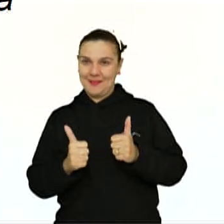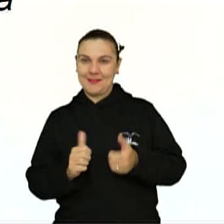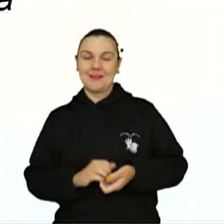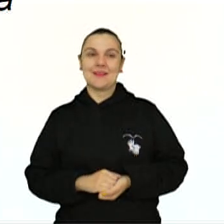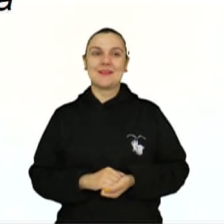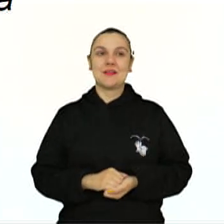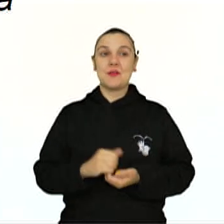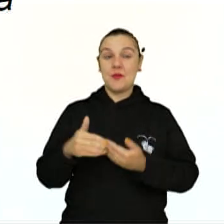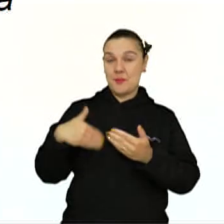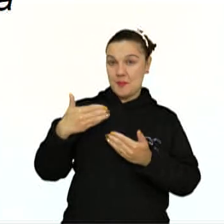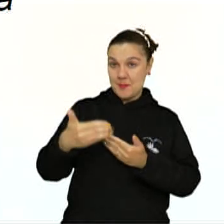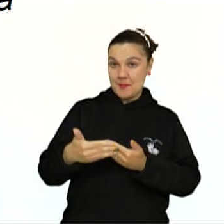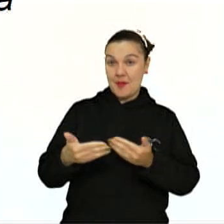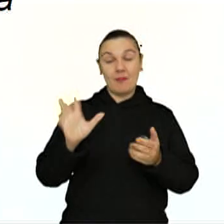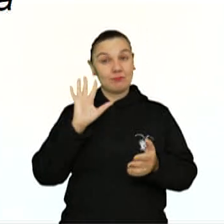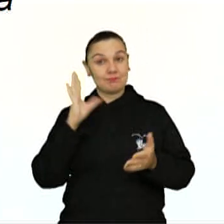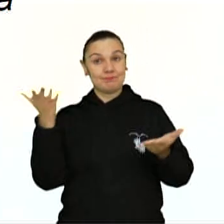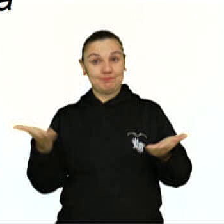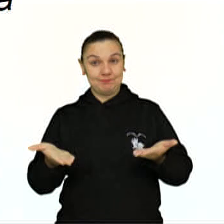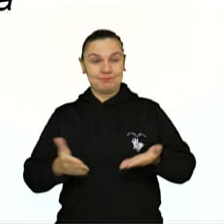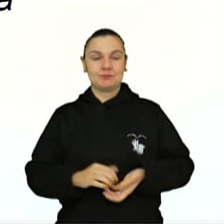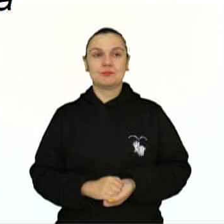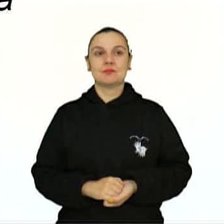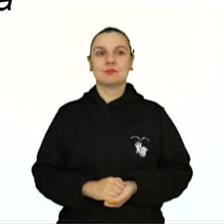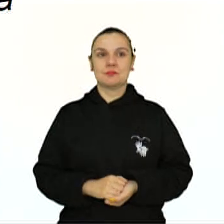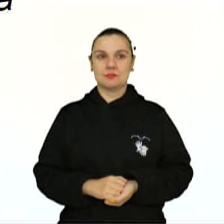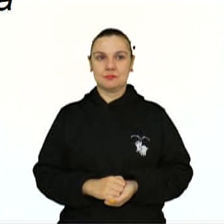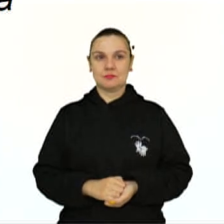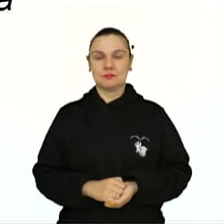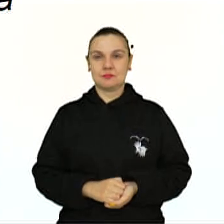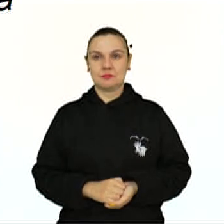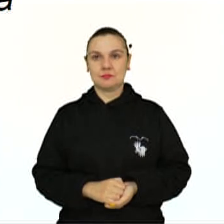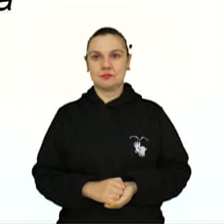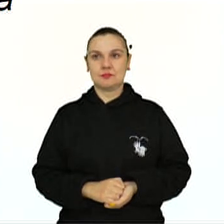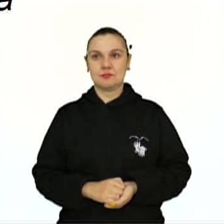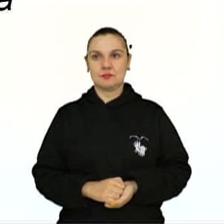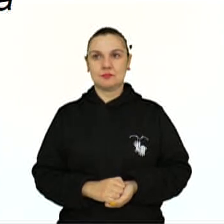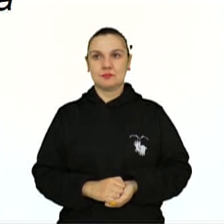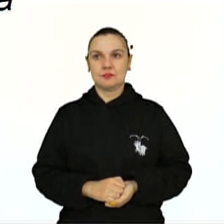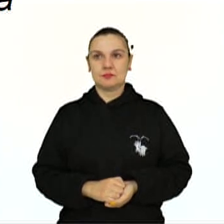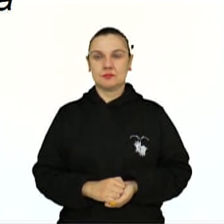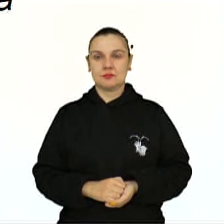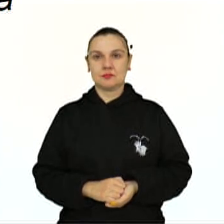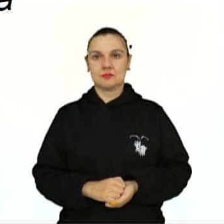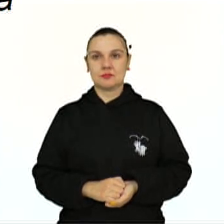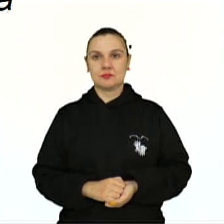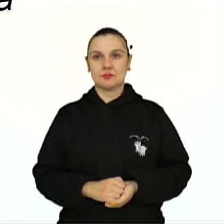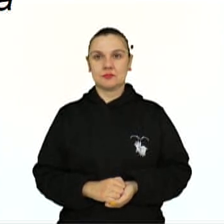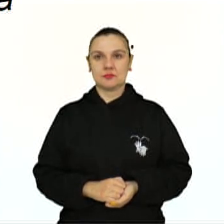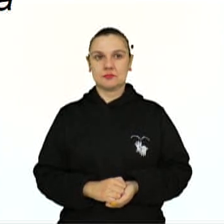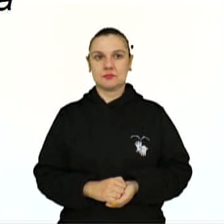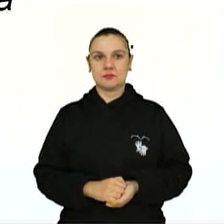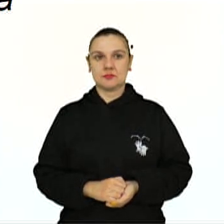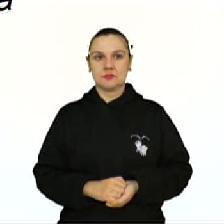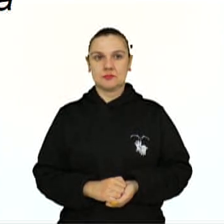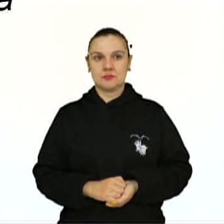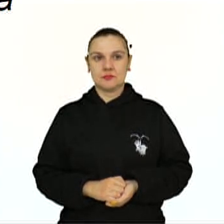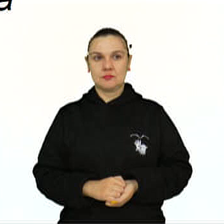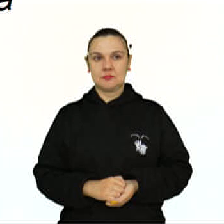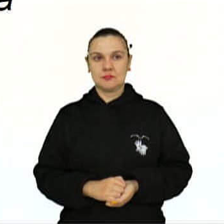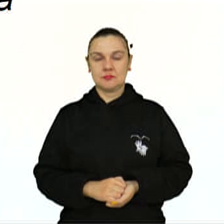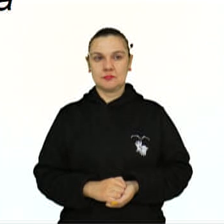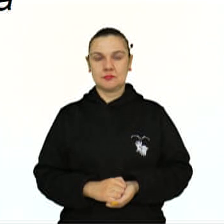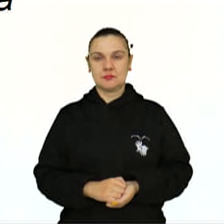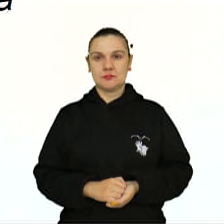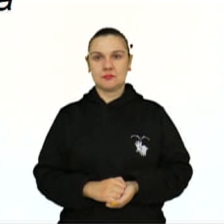Então, aí são ações no presente. El presente indicativo é um tempo que se usa para falar de uma